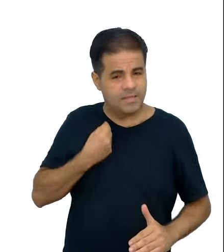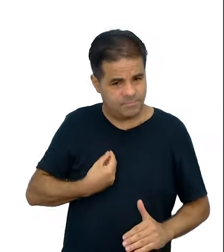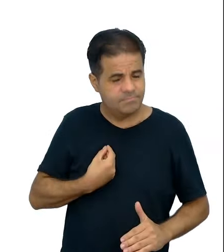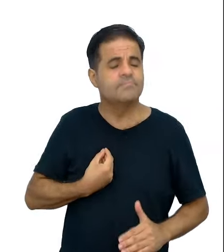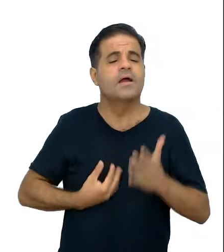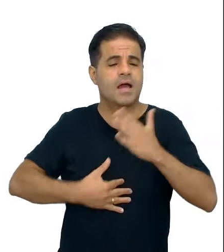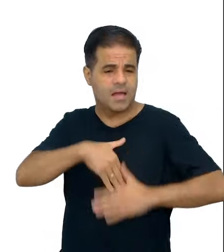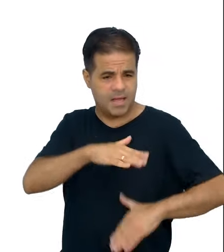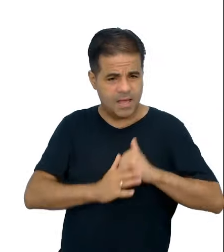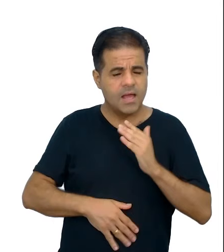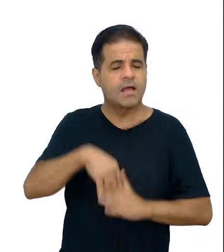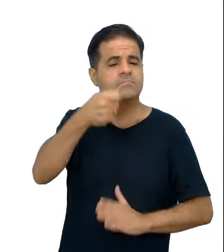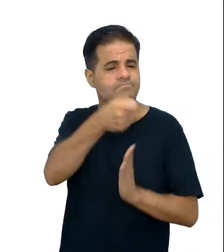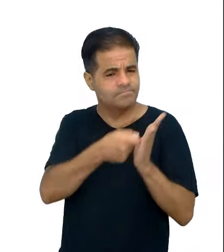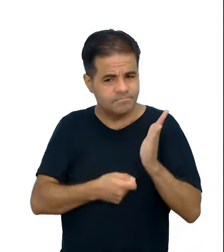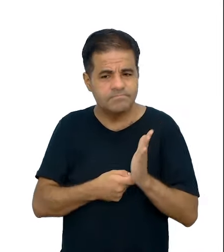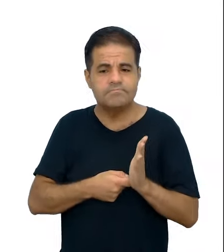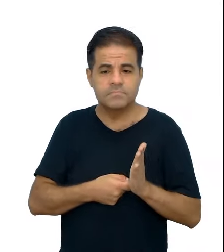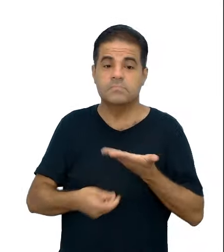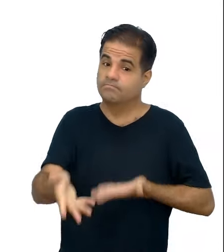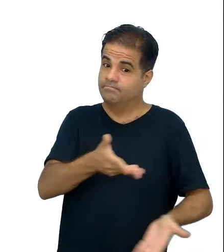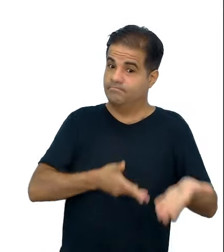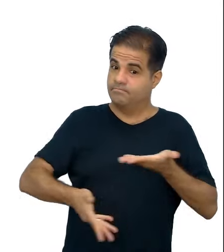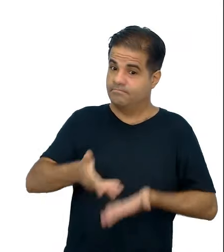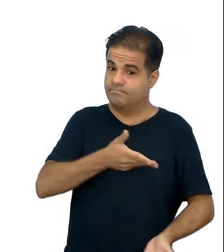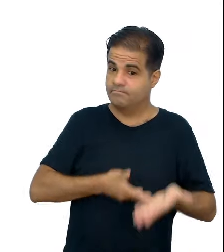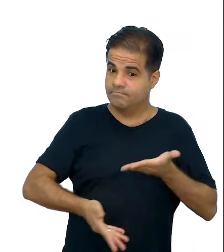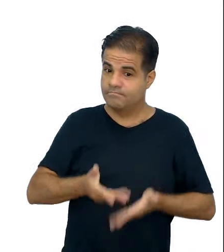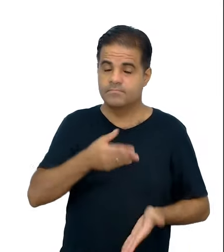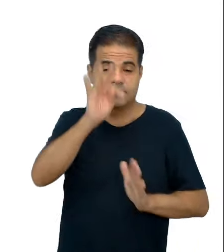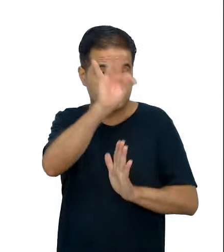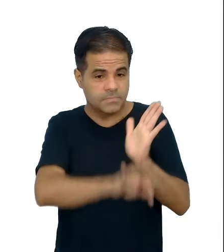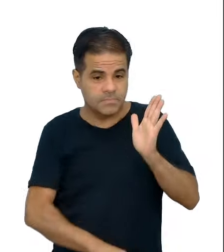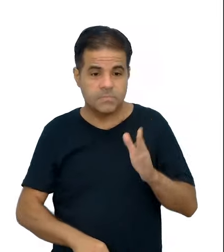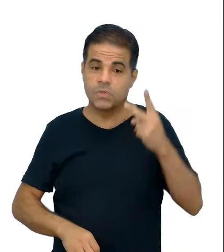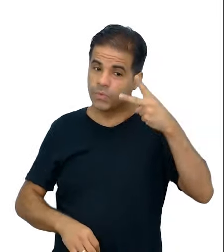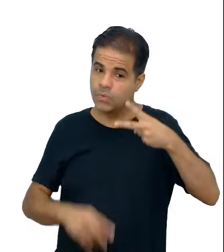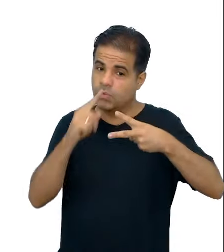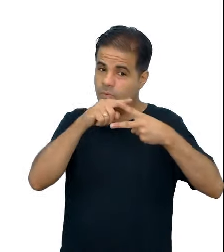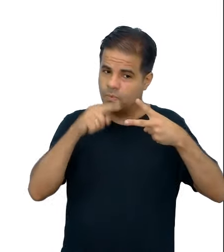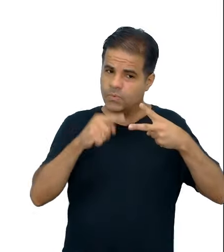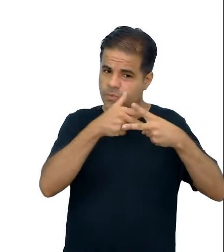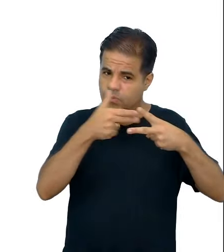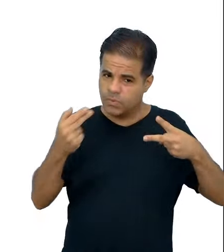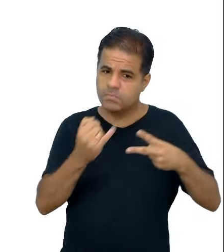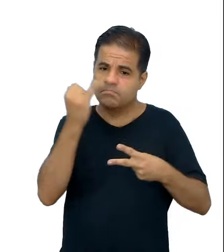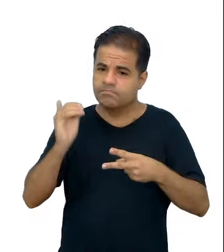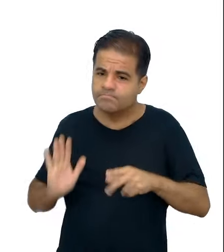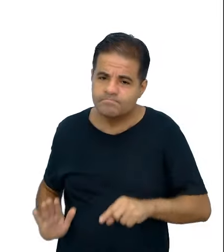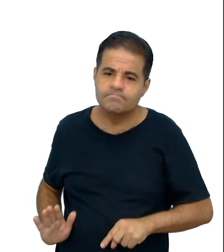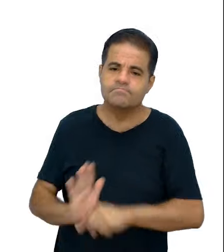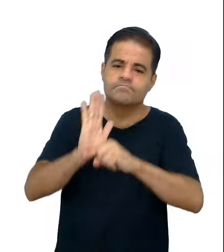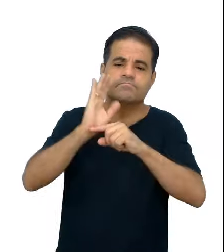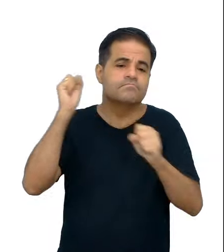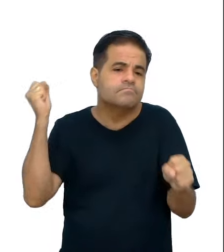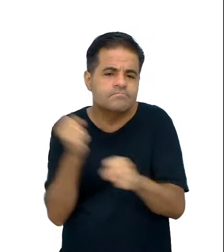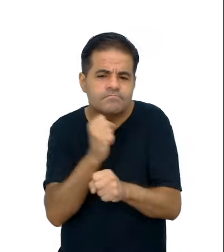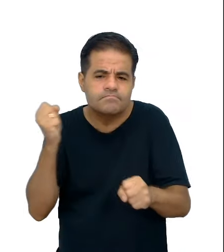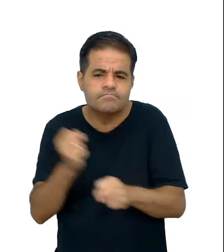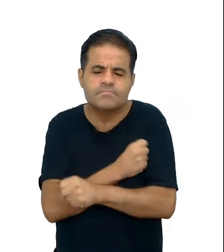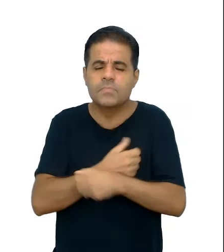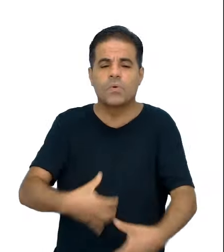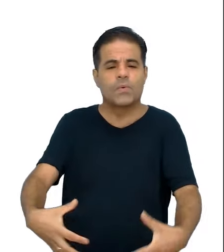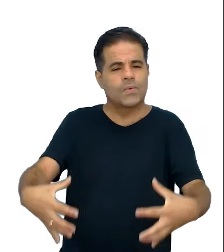ato da leitura e da escrita. Em relação à produção textual, dois fatores também contribuem para a construção de